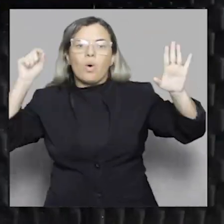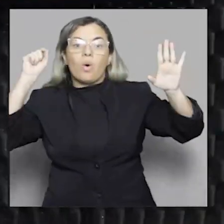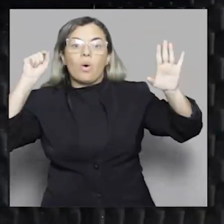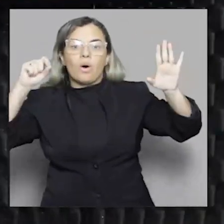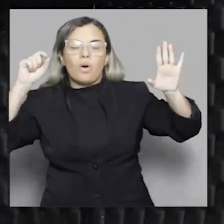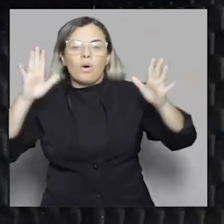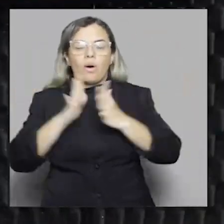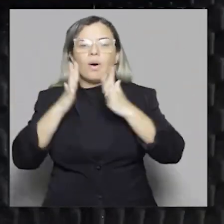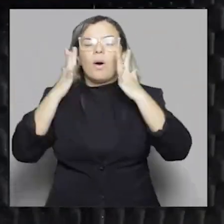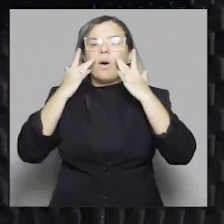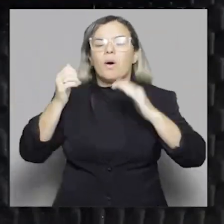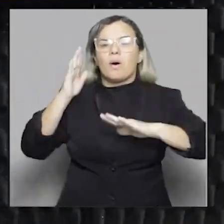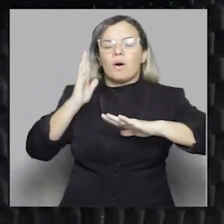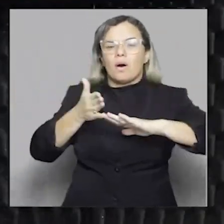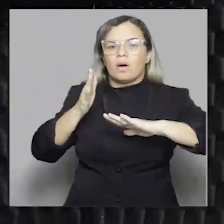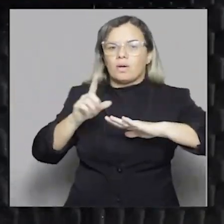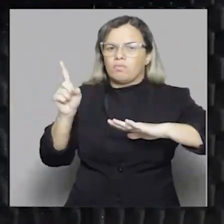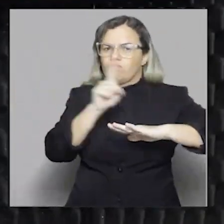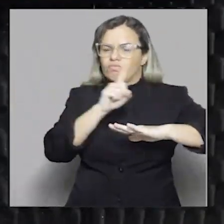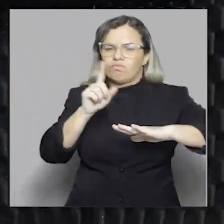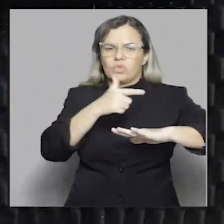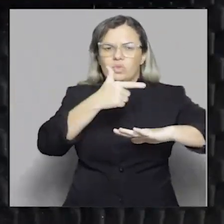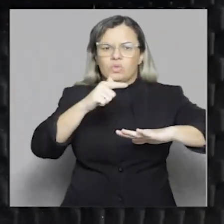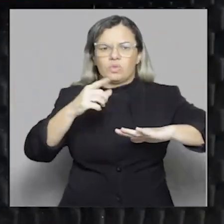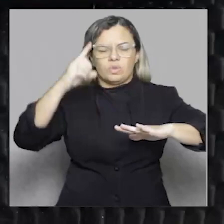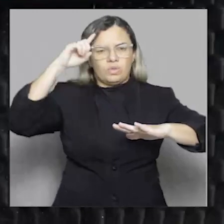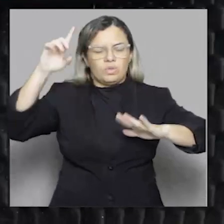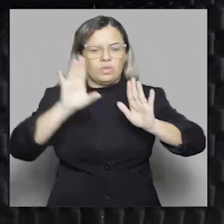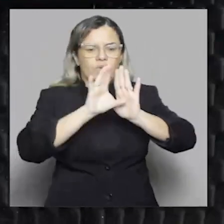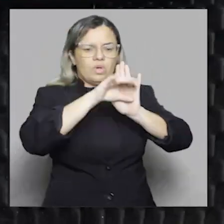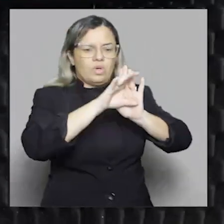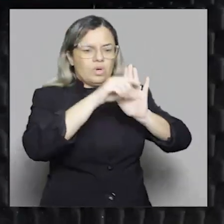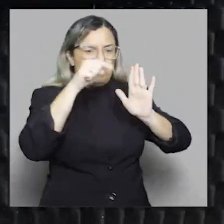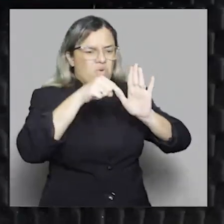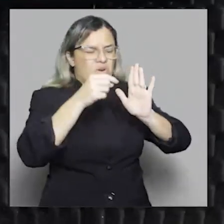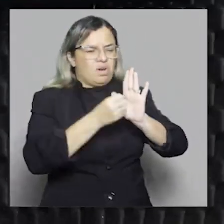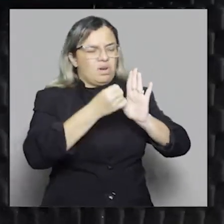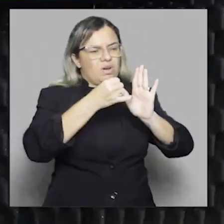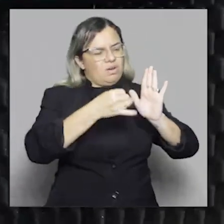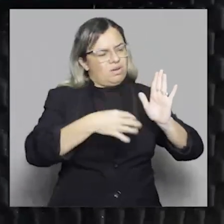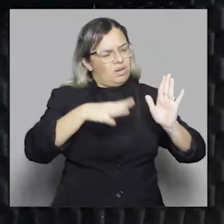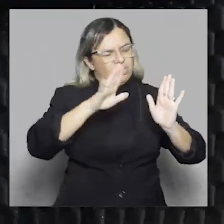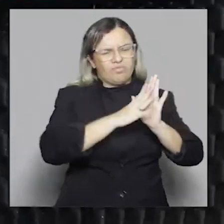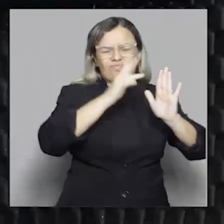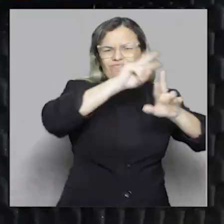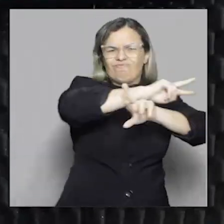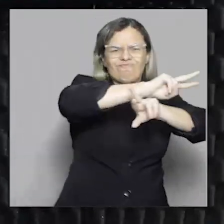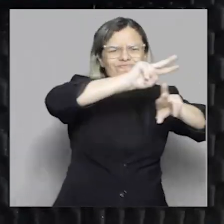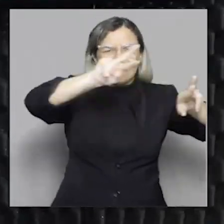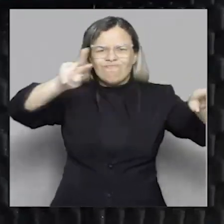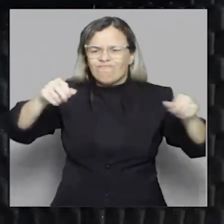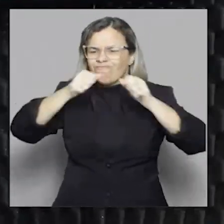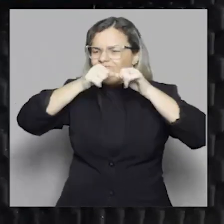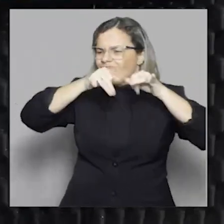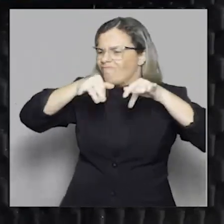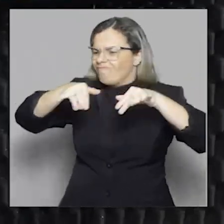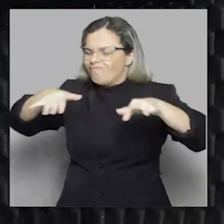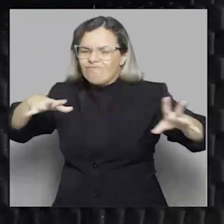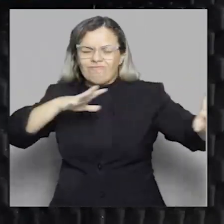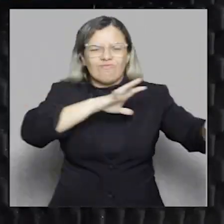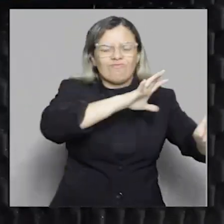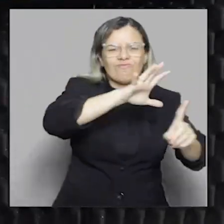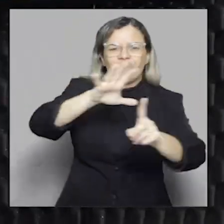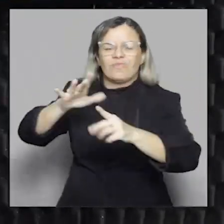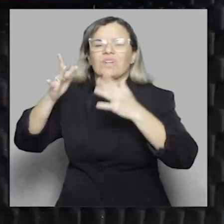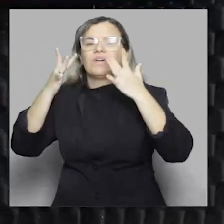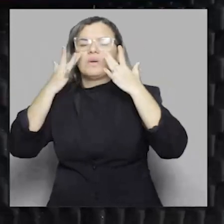contemporânea? Não existe uma data, não existe um conceito definido, até porque são várias manifestações de arte que